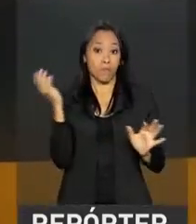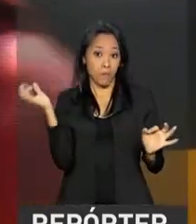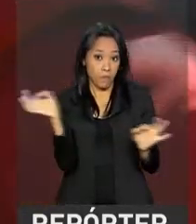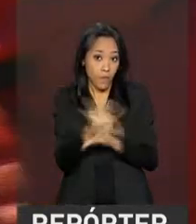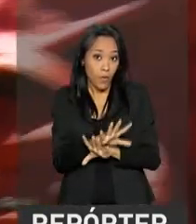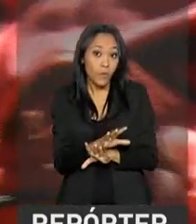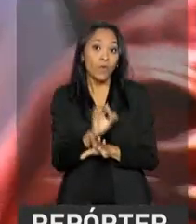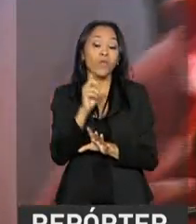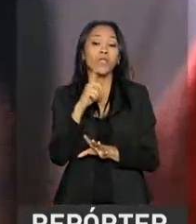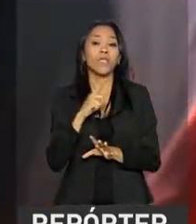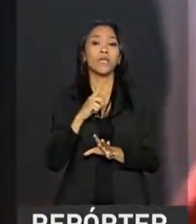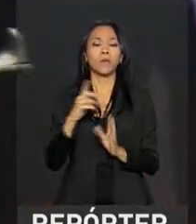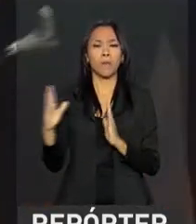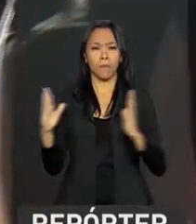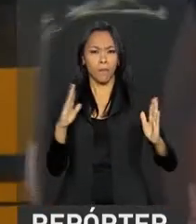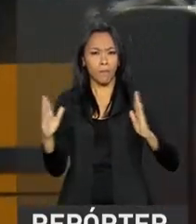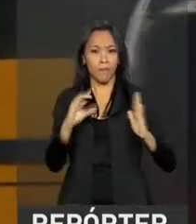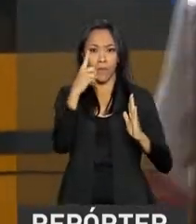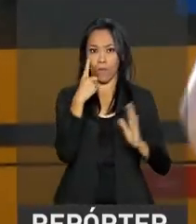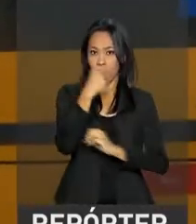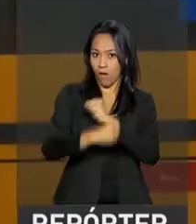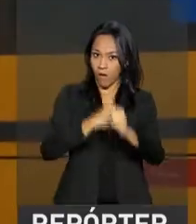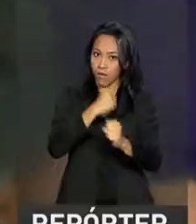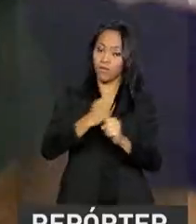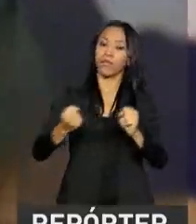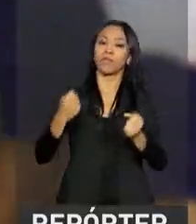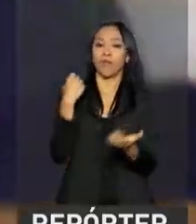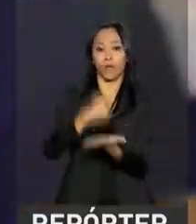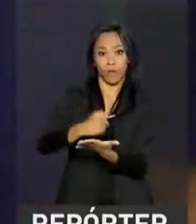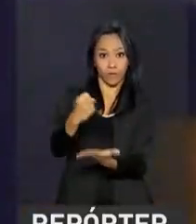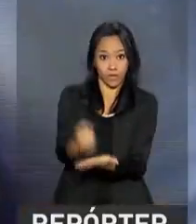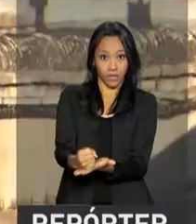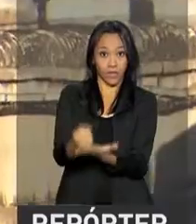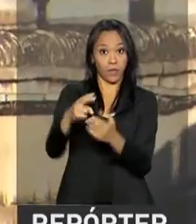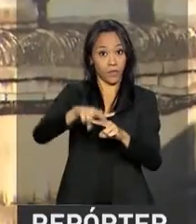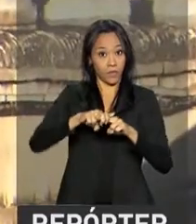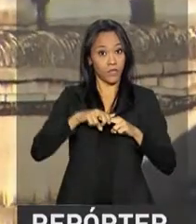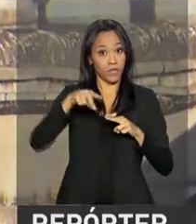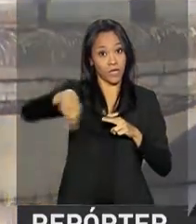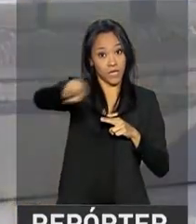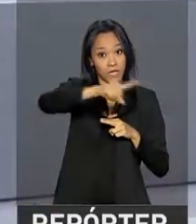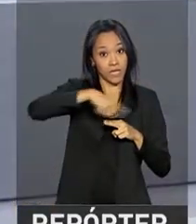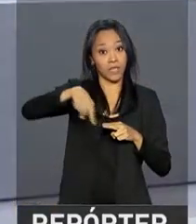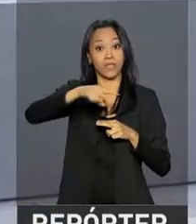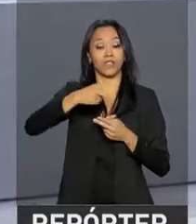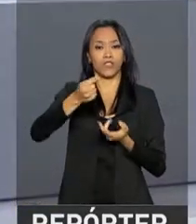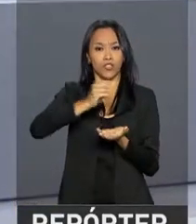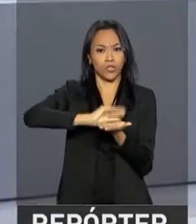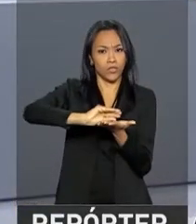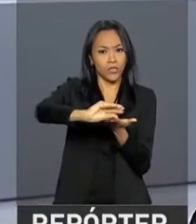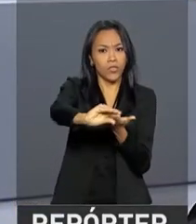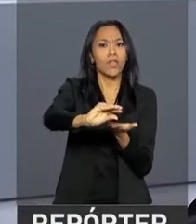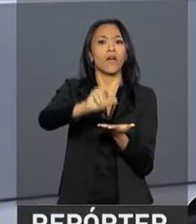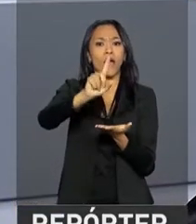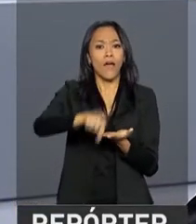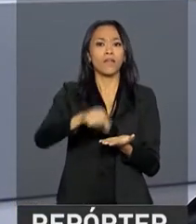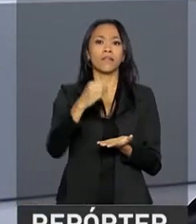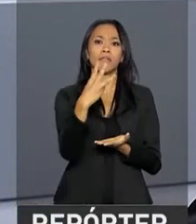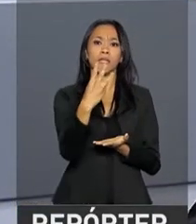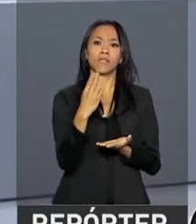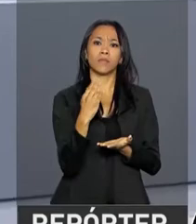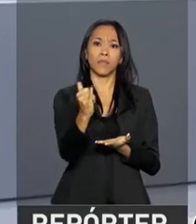até um ano pra contratar a proposta com isso os investimentos em mobilidade urbana no país chegam a 3 bilhões e